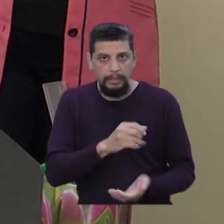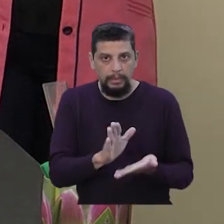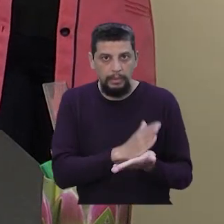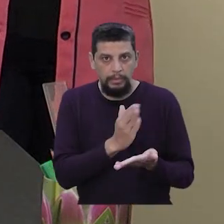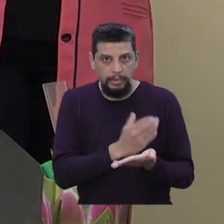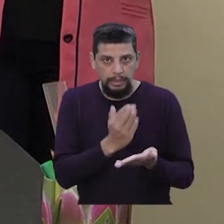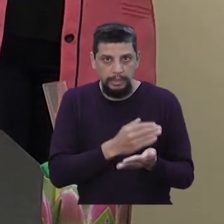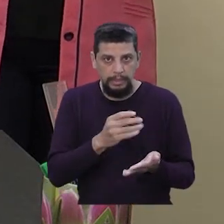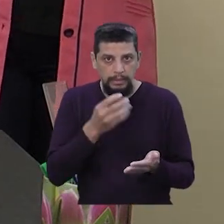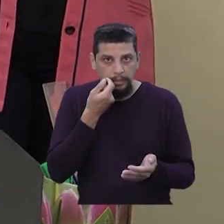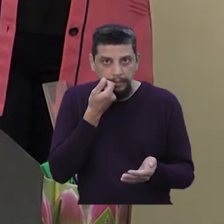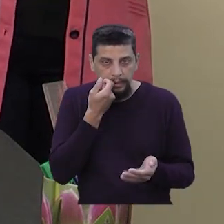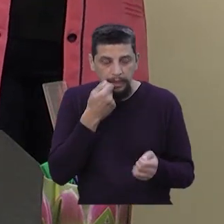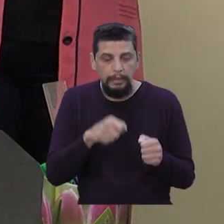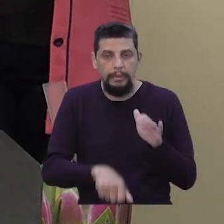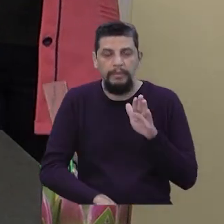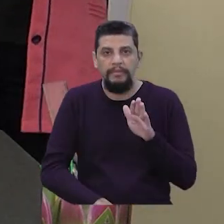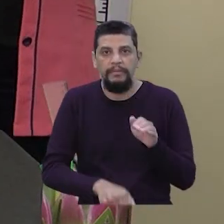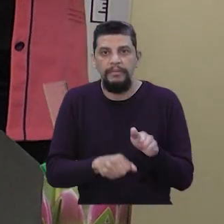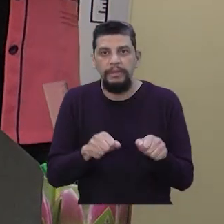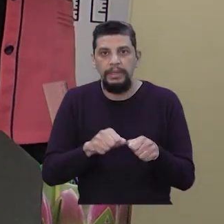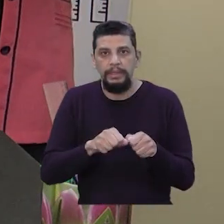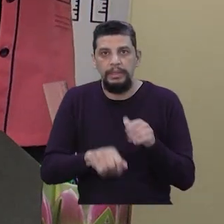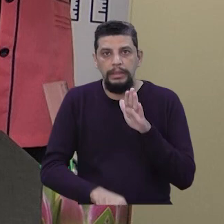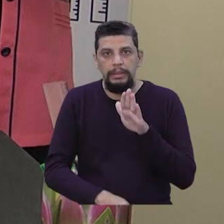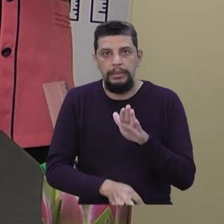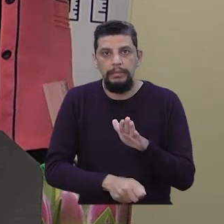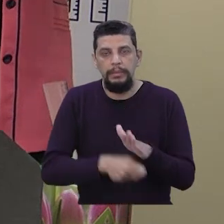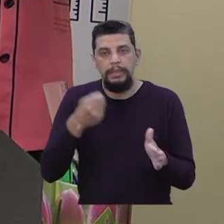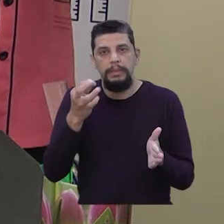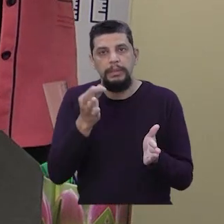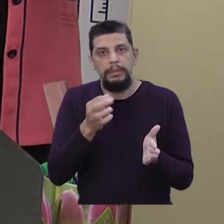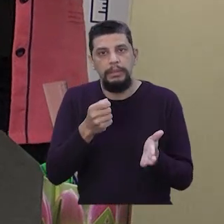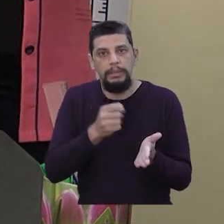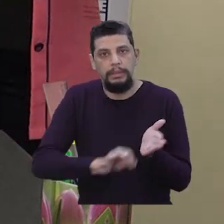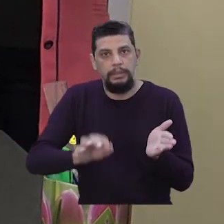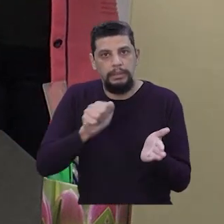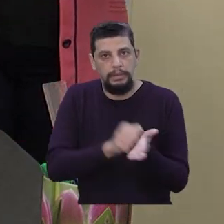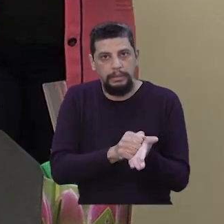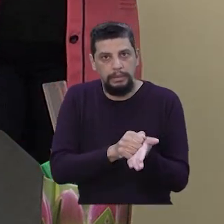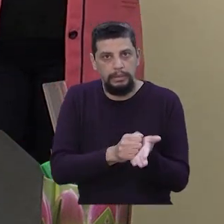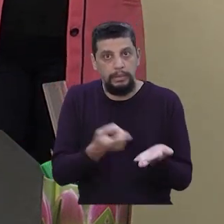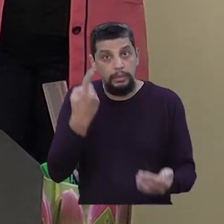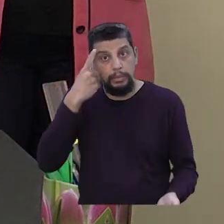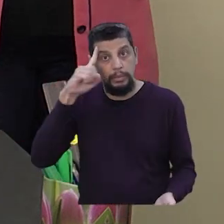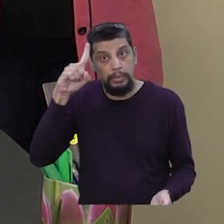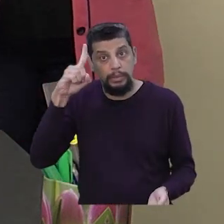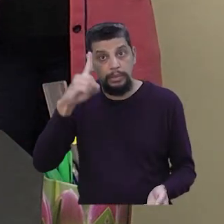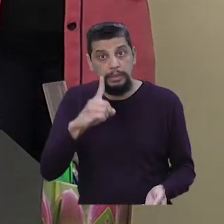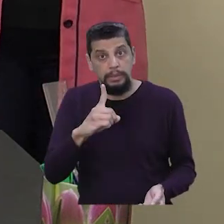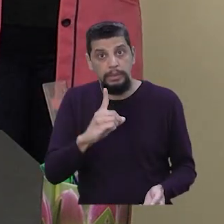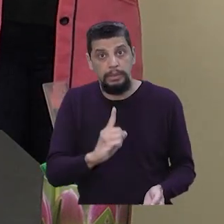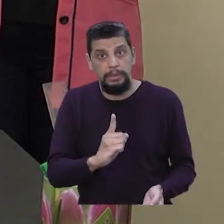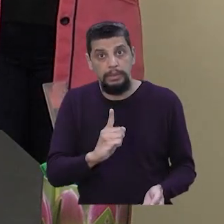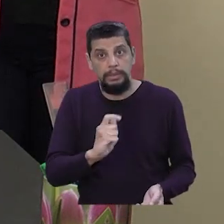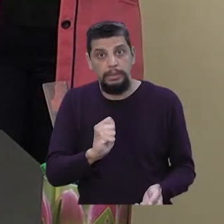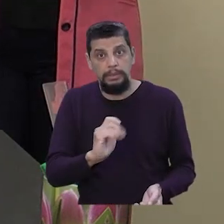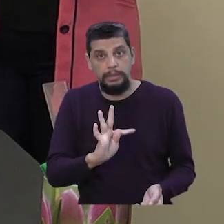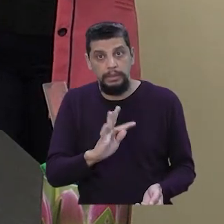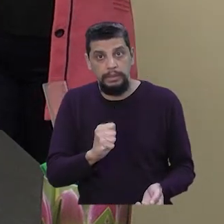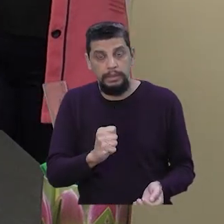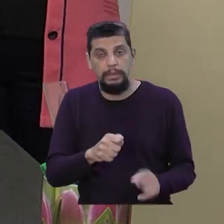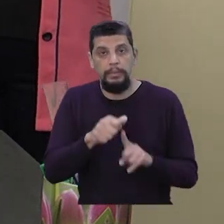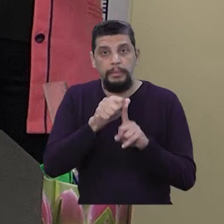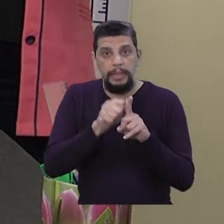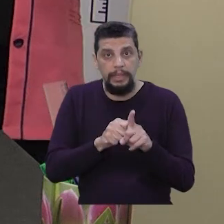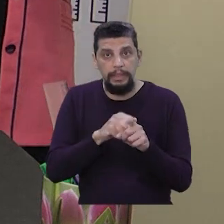de vocês, o lápis, e vão fazer o primeiro registro, que é a data de hoje, tá? O dia, o